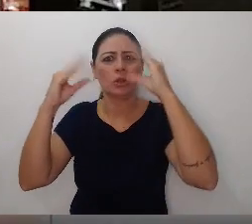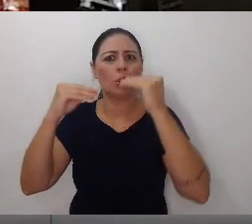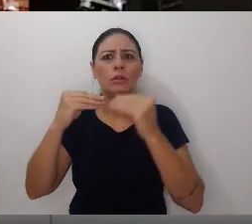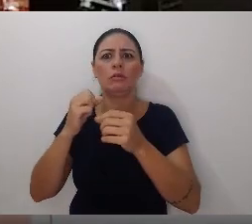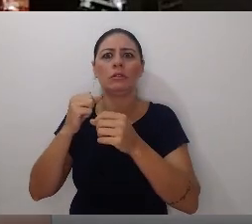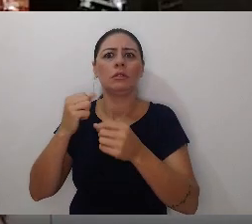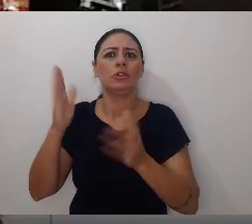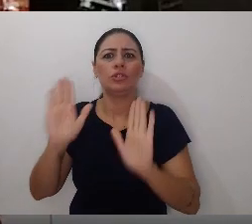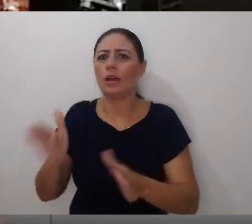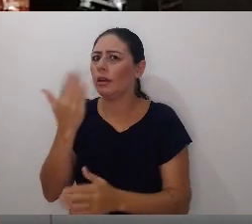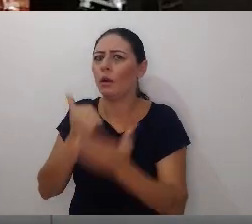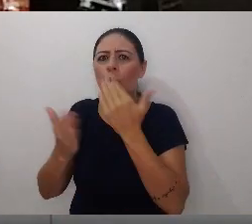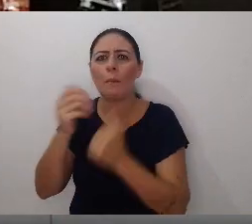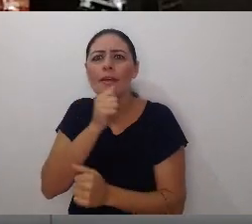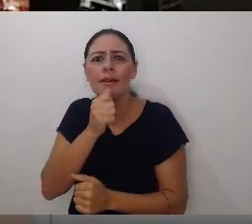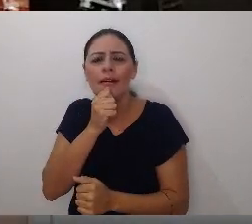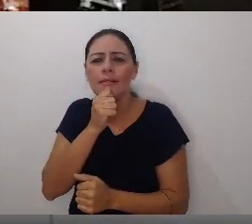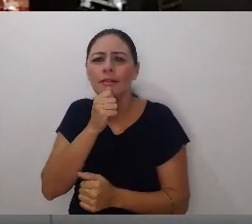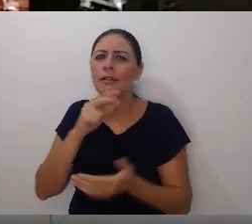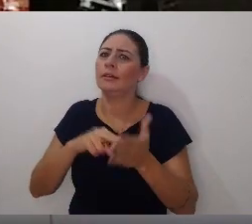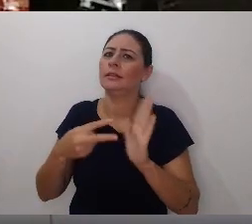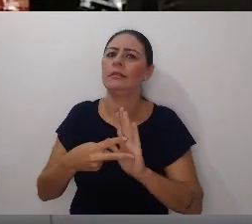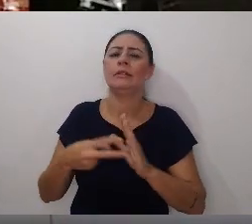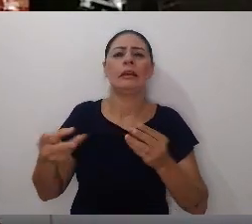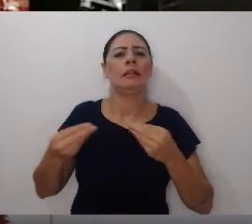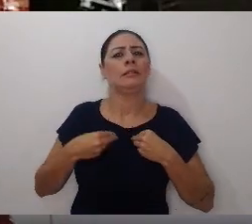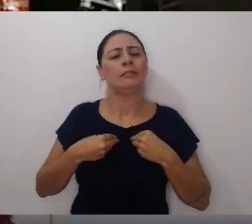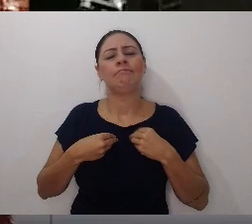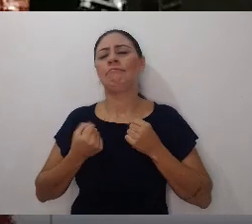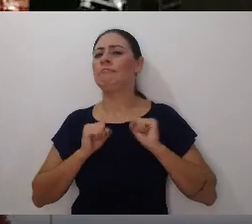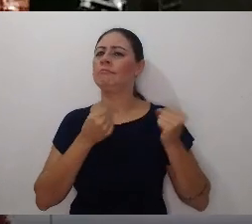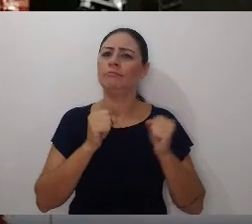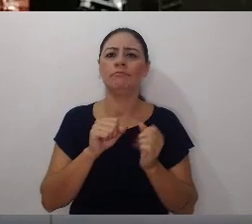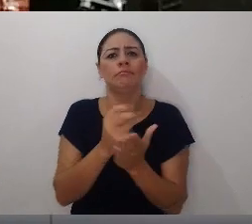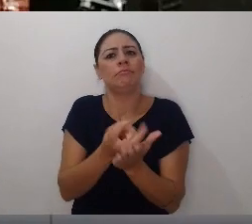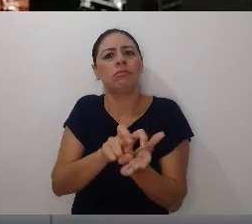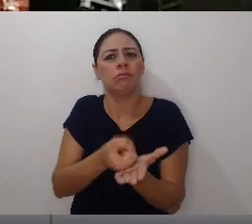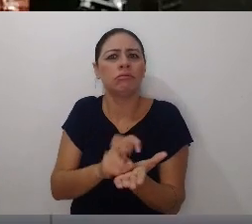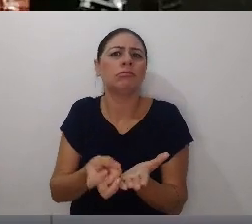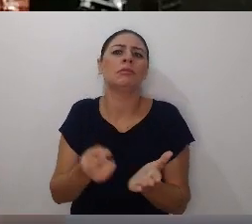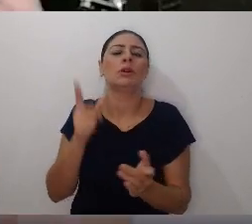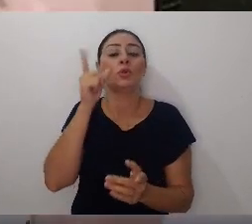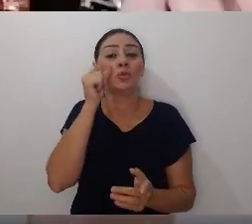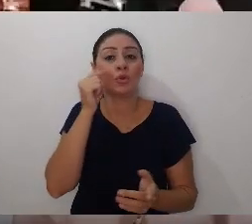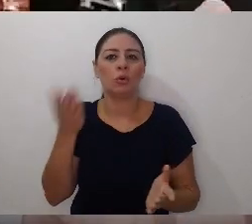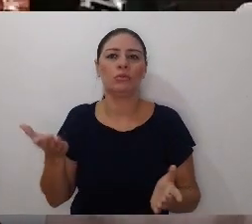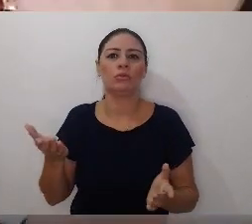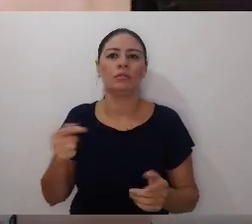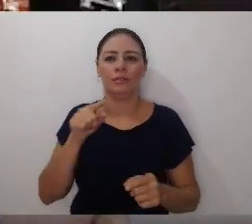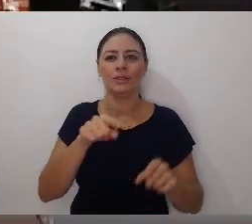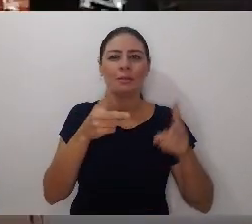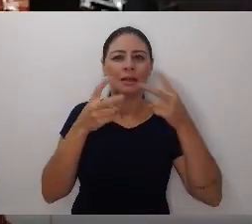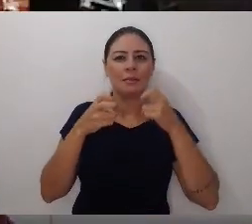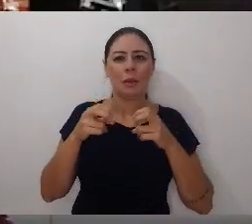elas comem 11 horas, meia-noite. Então, é uma hora que a criança está dormindo, traz saciedade precoce, o sono. Você pode até ver